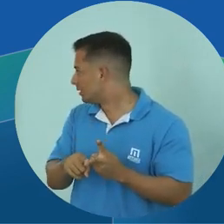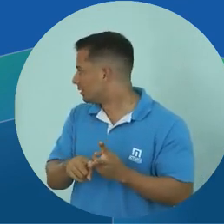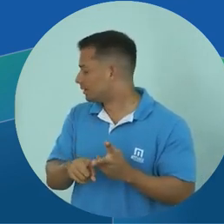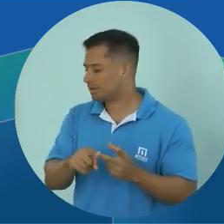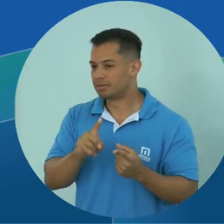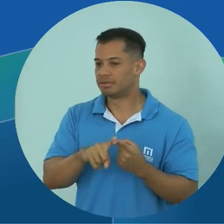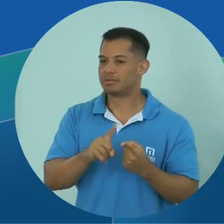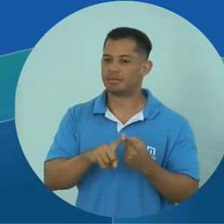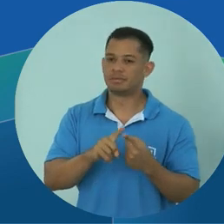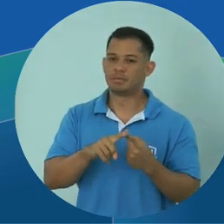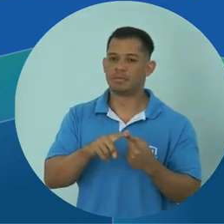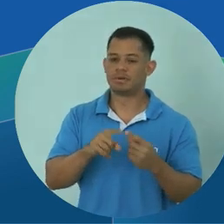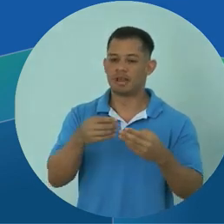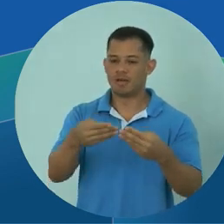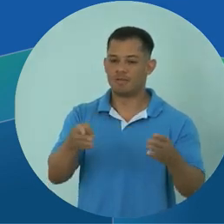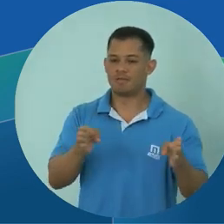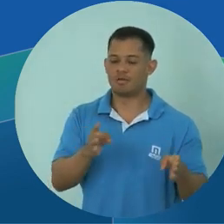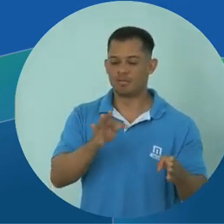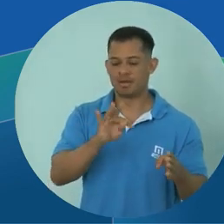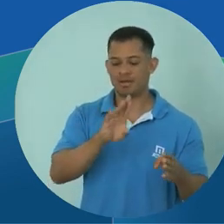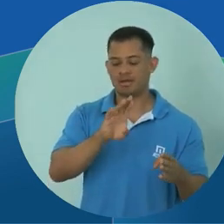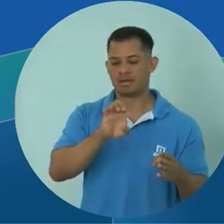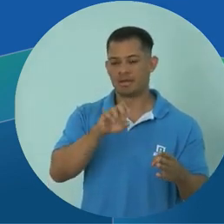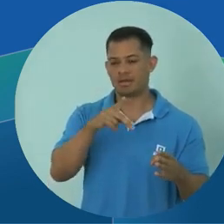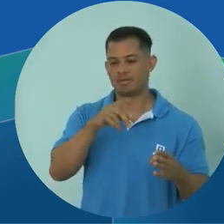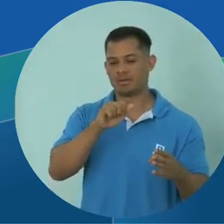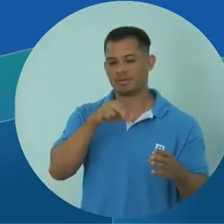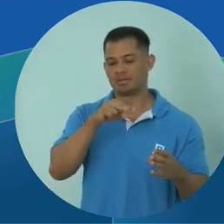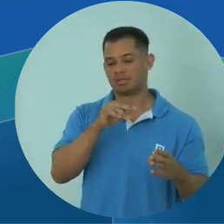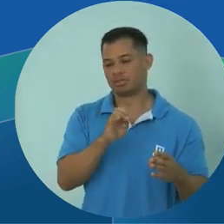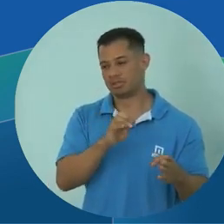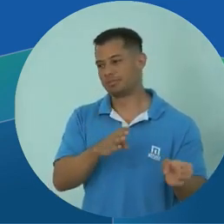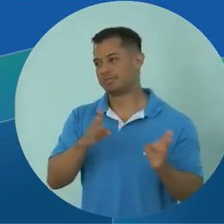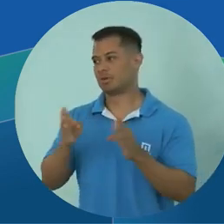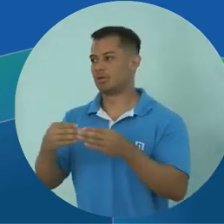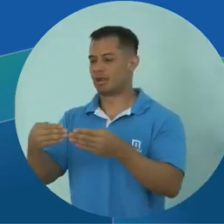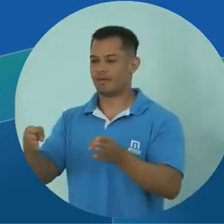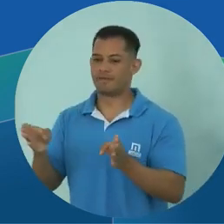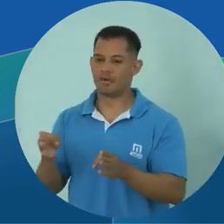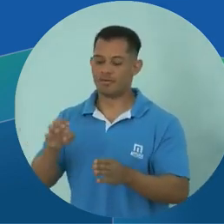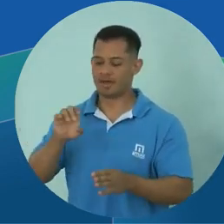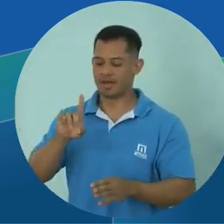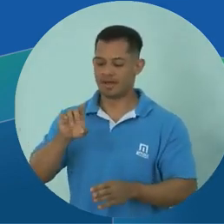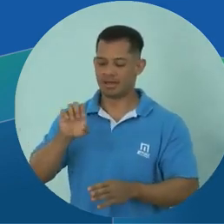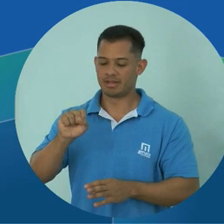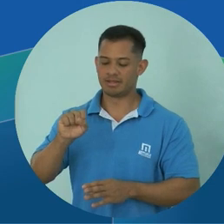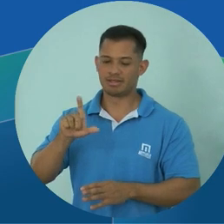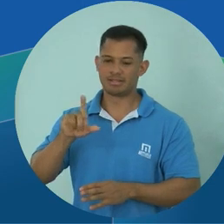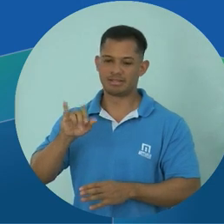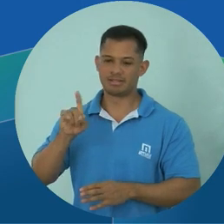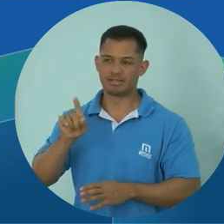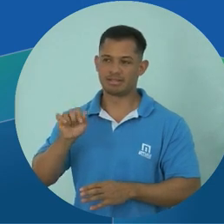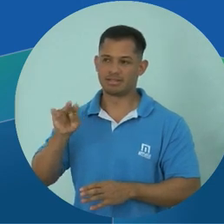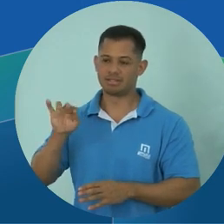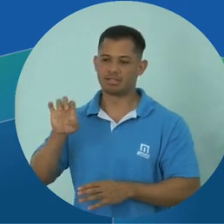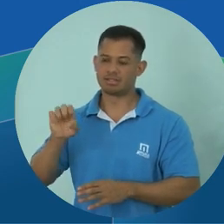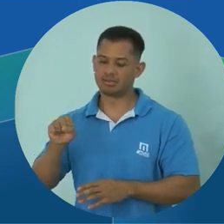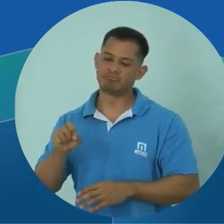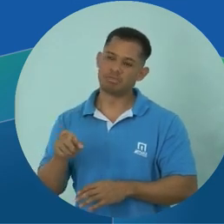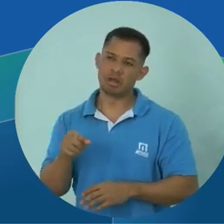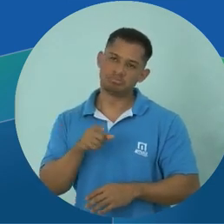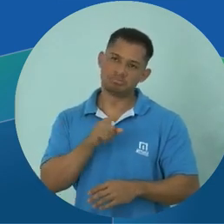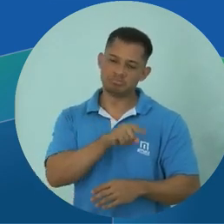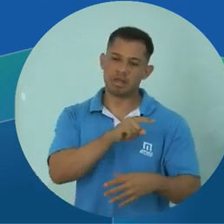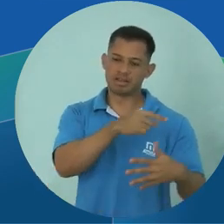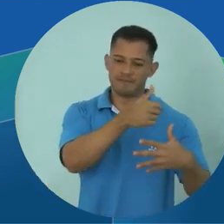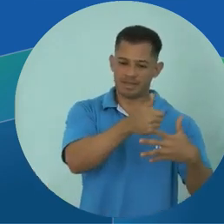a forma trepante e a outra a forma deslizante. As duas têm vantagens e desvantagens. mas a